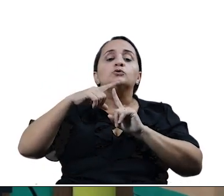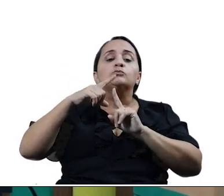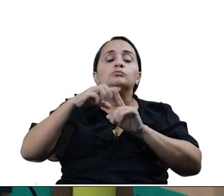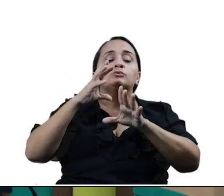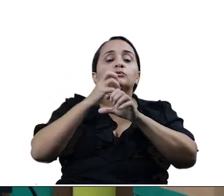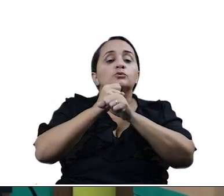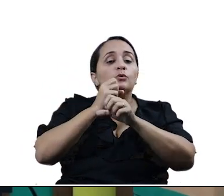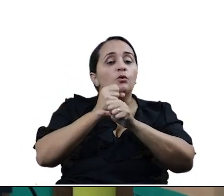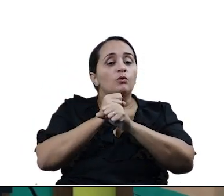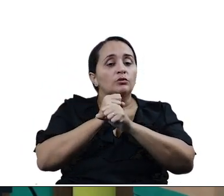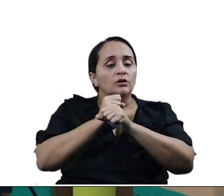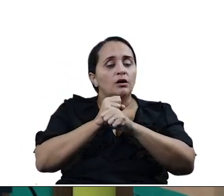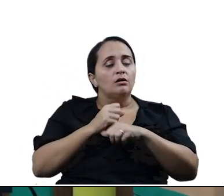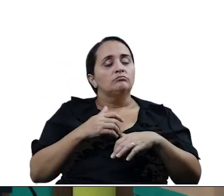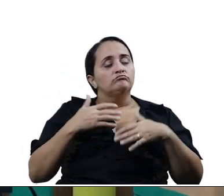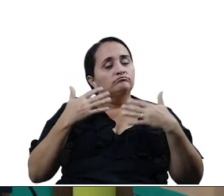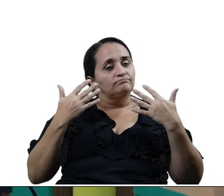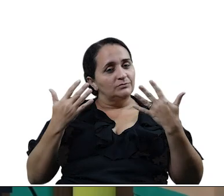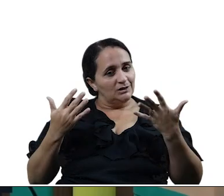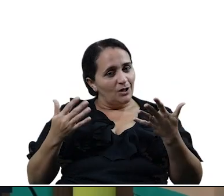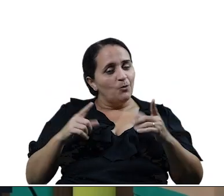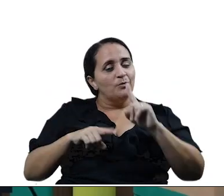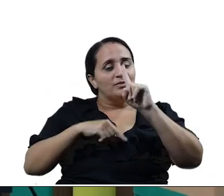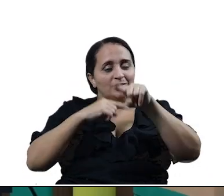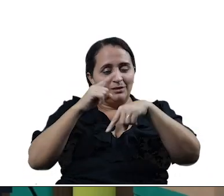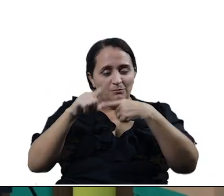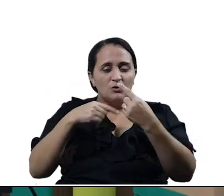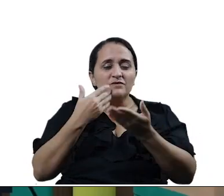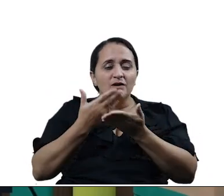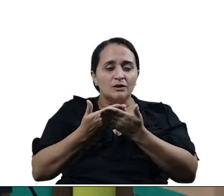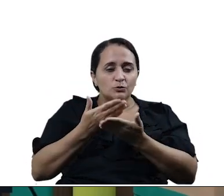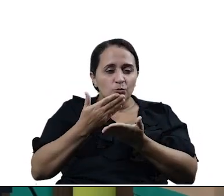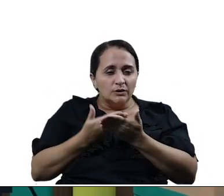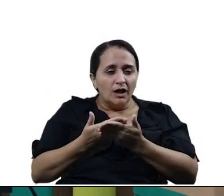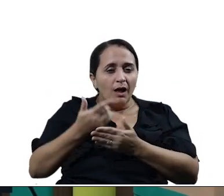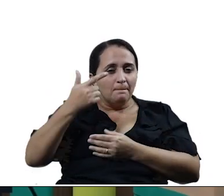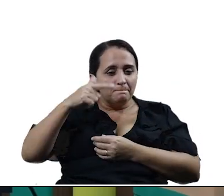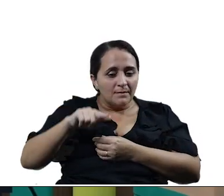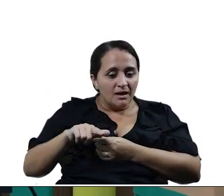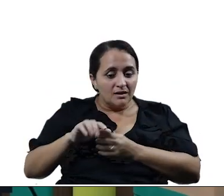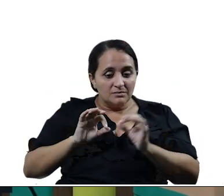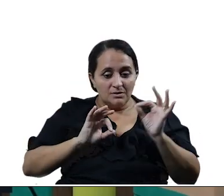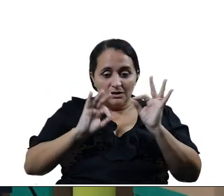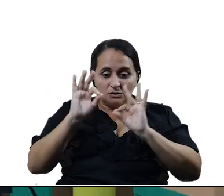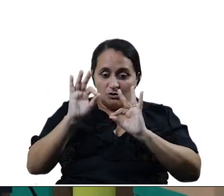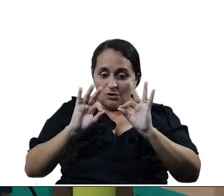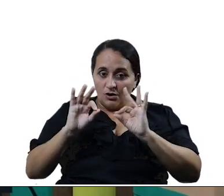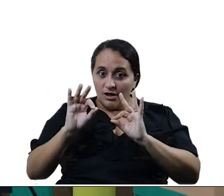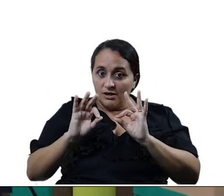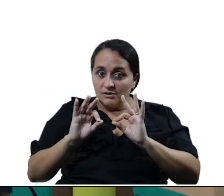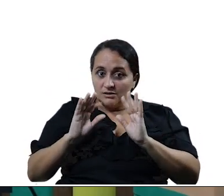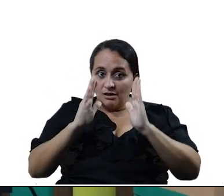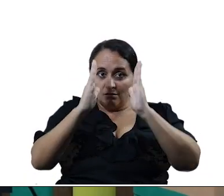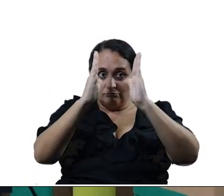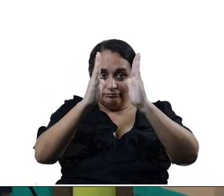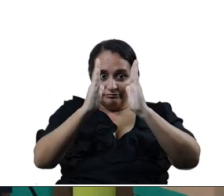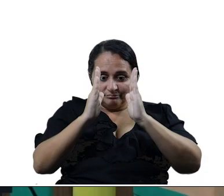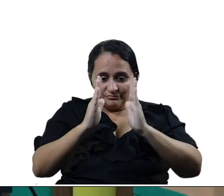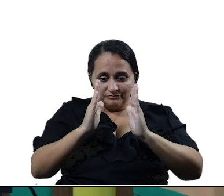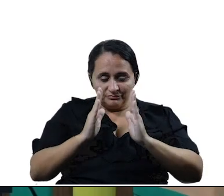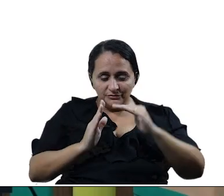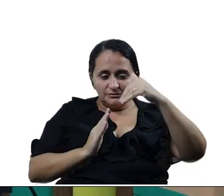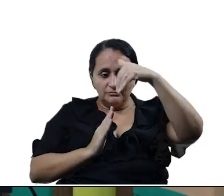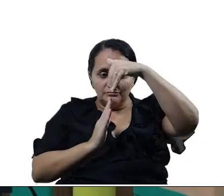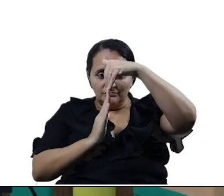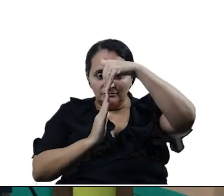nas outras aulas, a gente vai precisar se organizar a conta de acordo com o número de casas decimais,